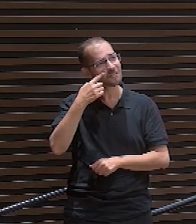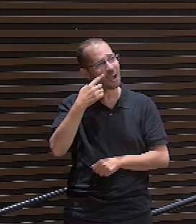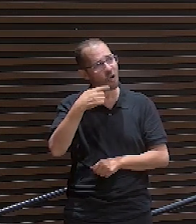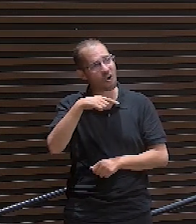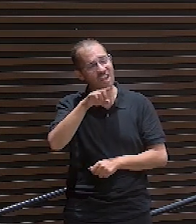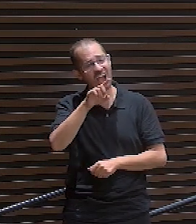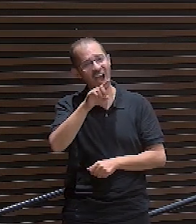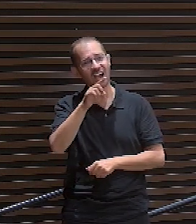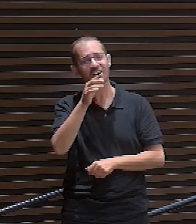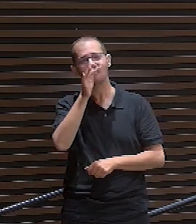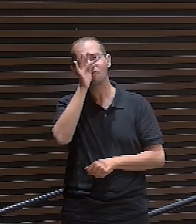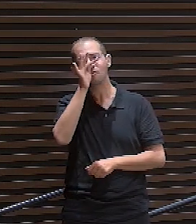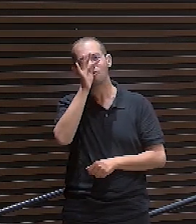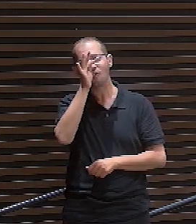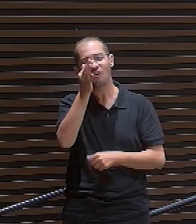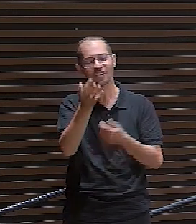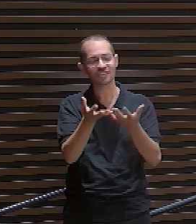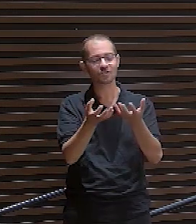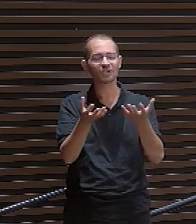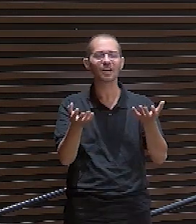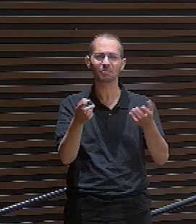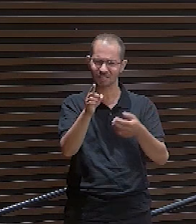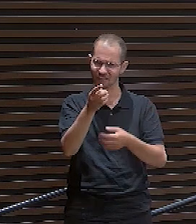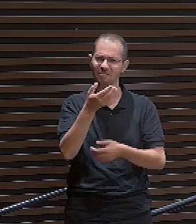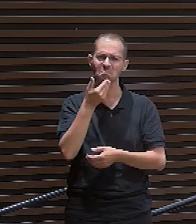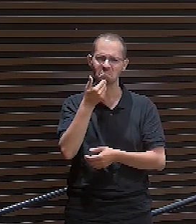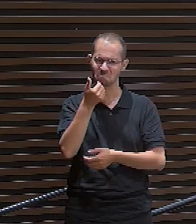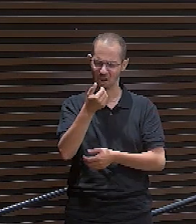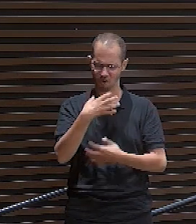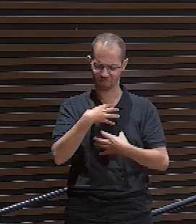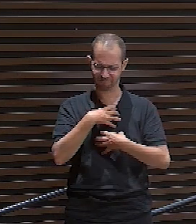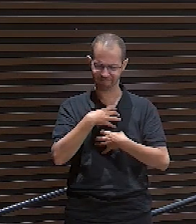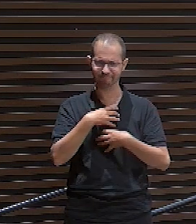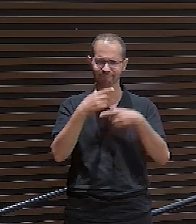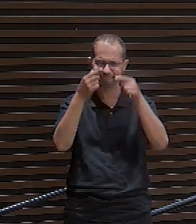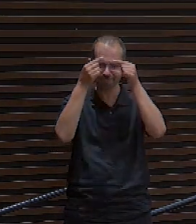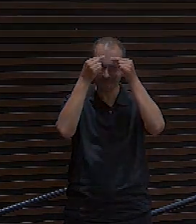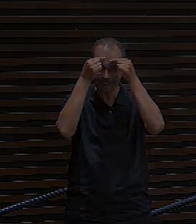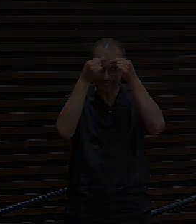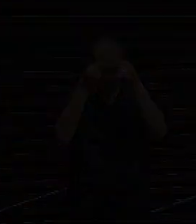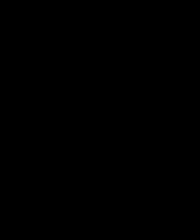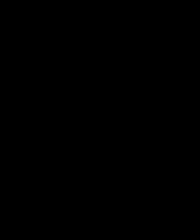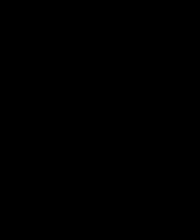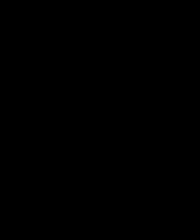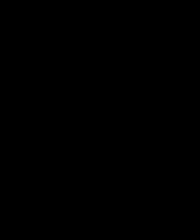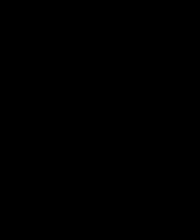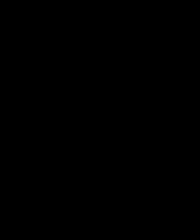as flores do campo e você vai ficar bem melhor. Ok?